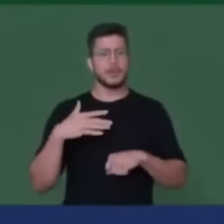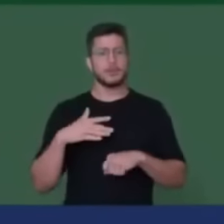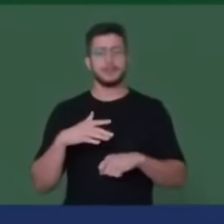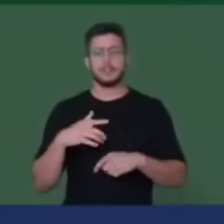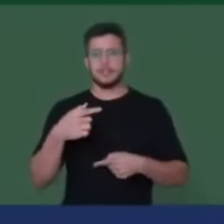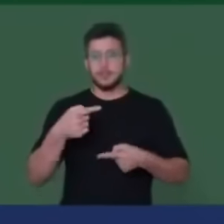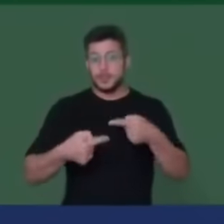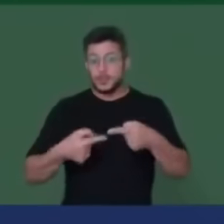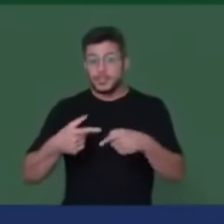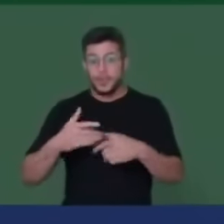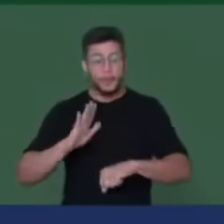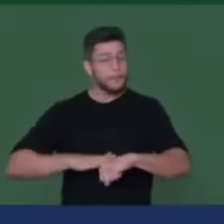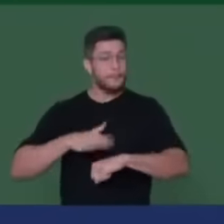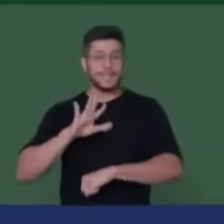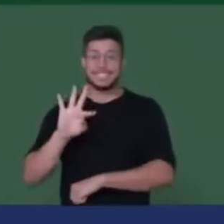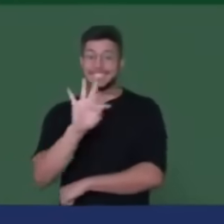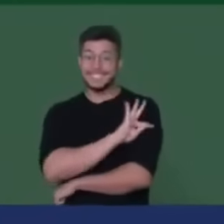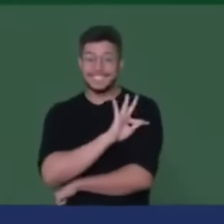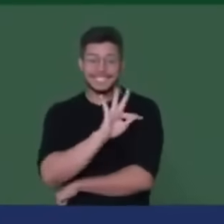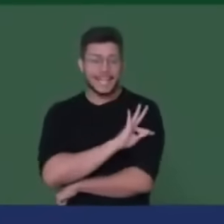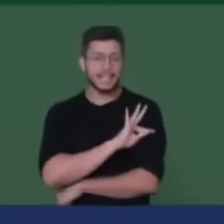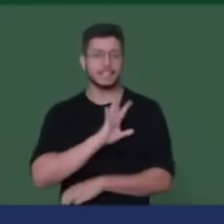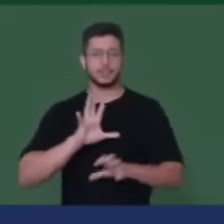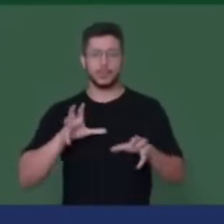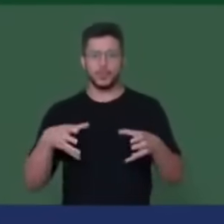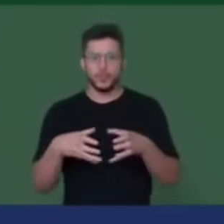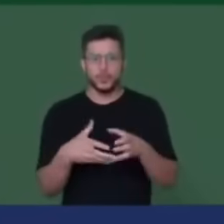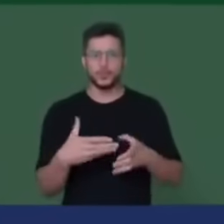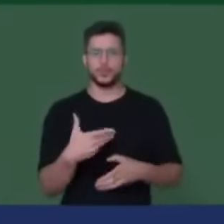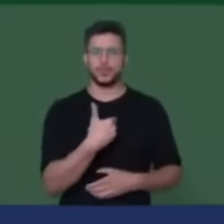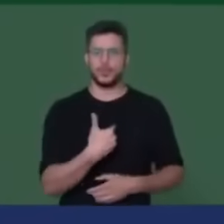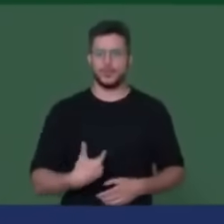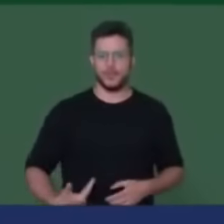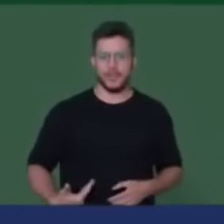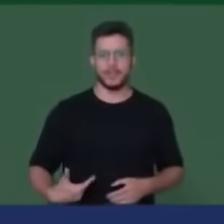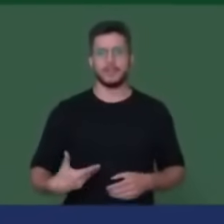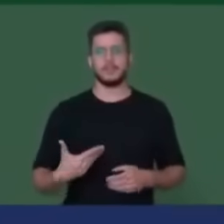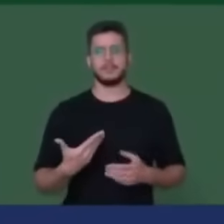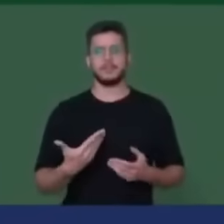tecnicamente, com membros do governo, na pessoa do